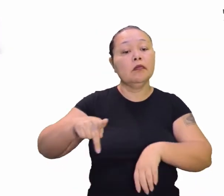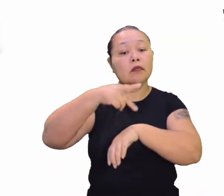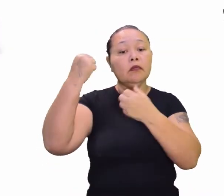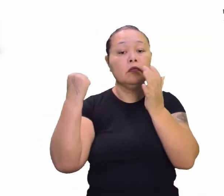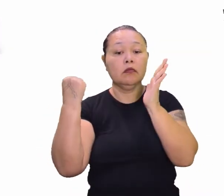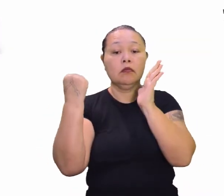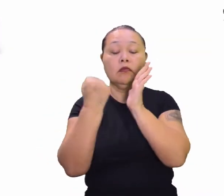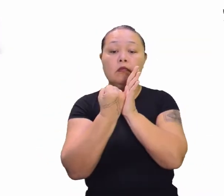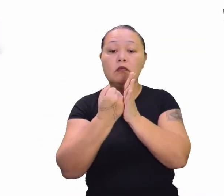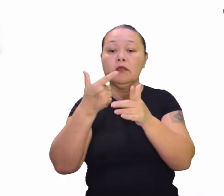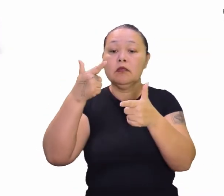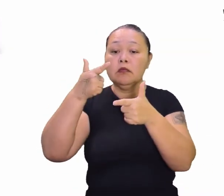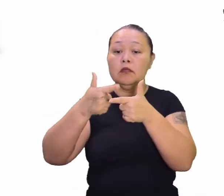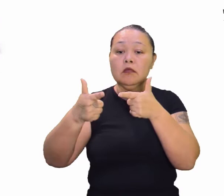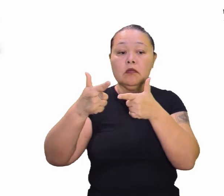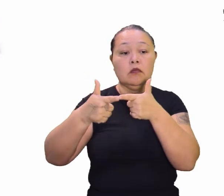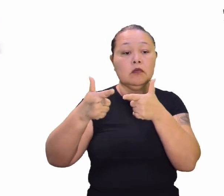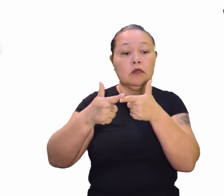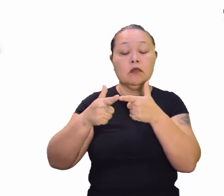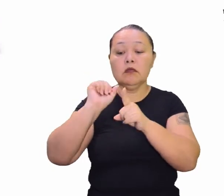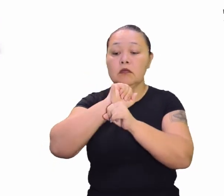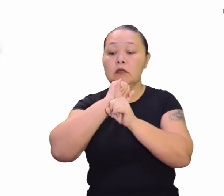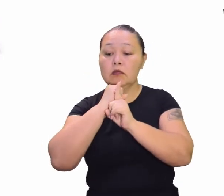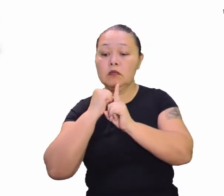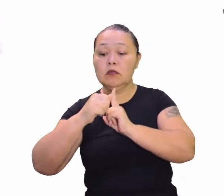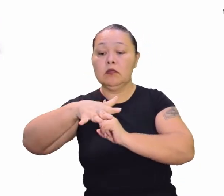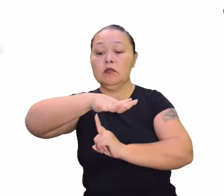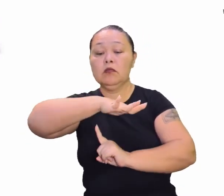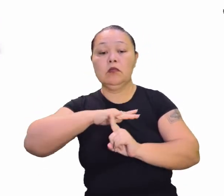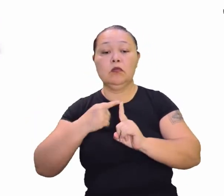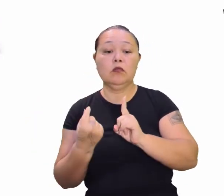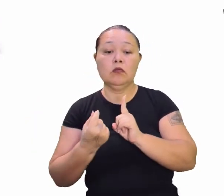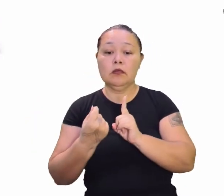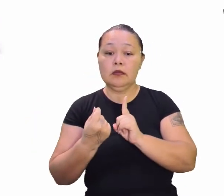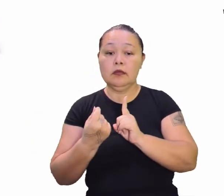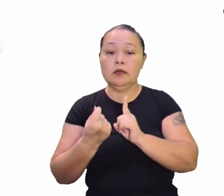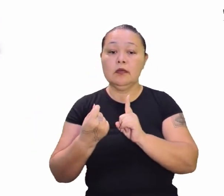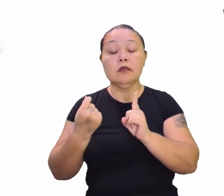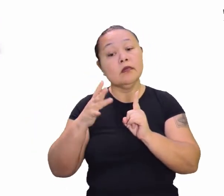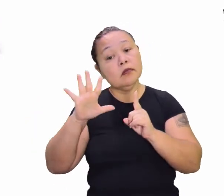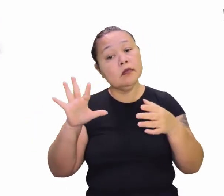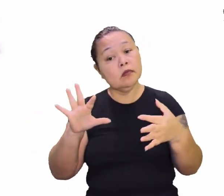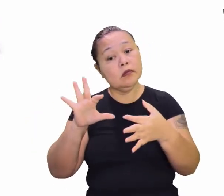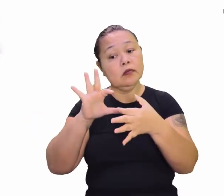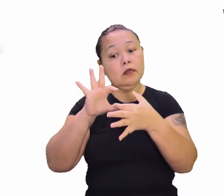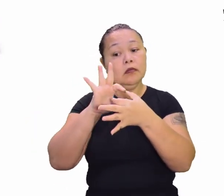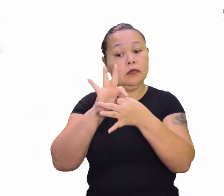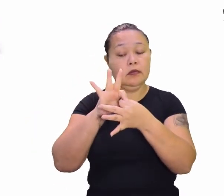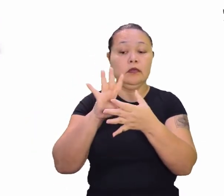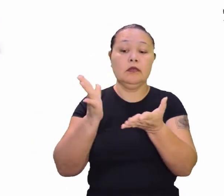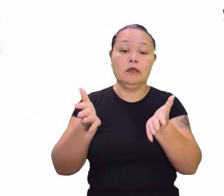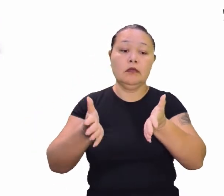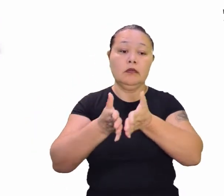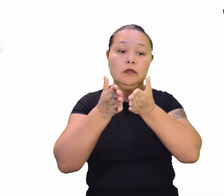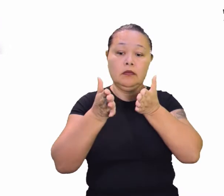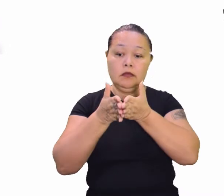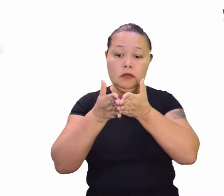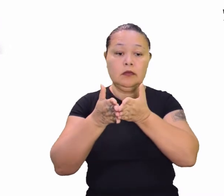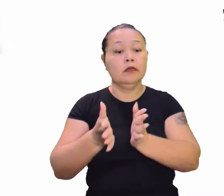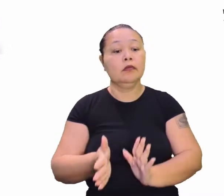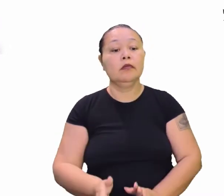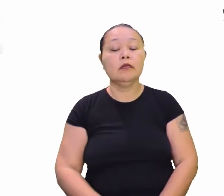Países marcados por graves problemas socioeconômicos, quase sempre associados